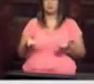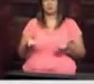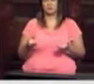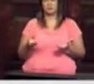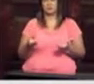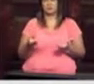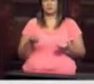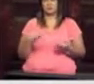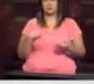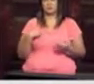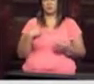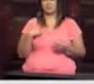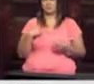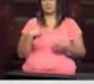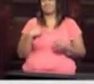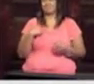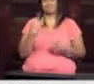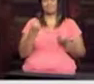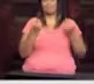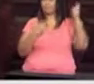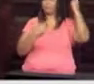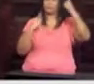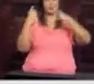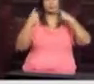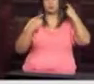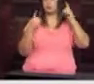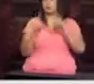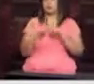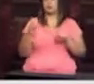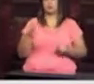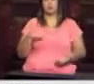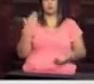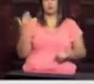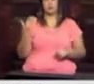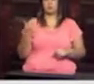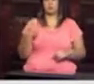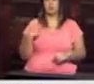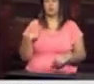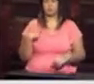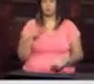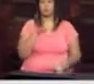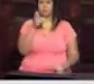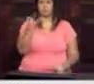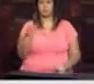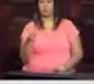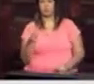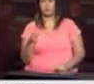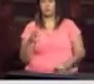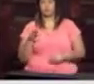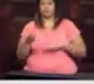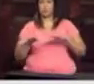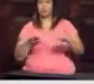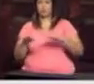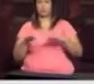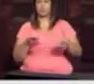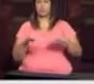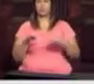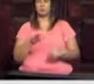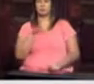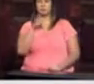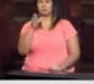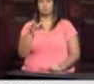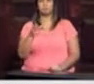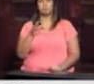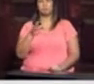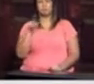Eu fico muito preocupado e assustado. Sábado, estive na cidade de Deus, aliás, em Jacarepagó, numa reunião que